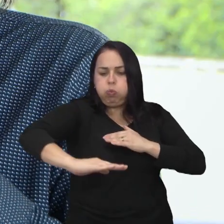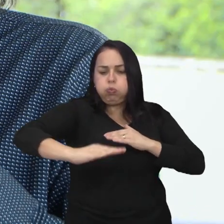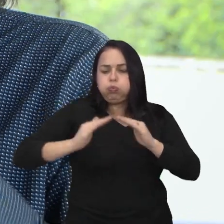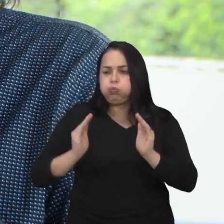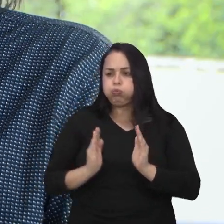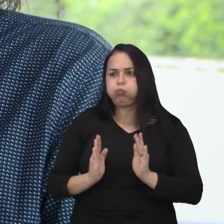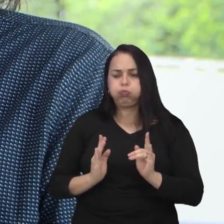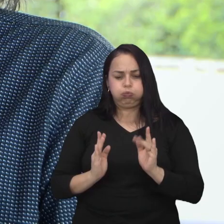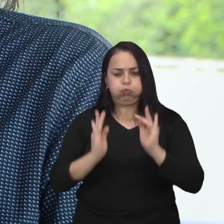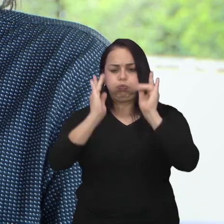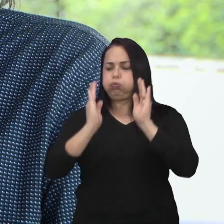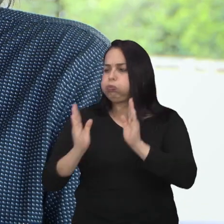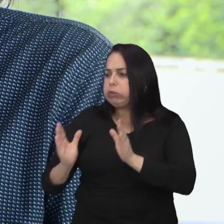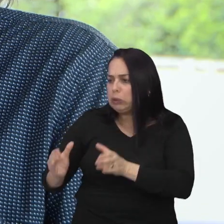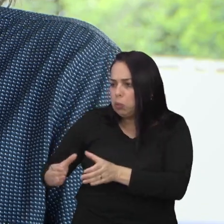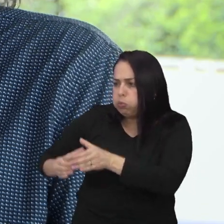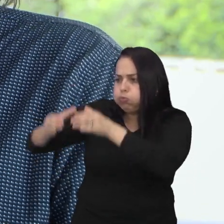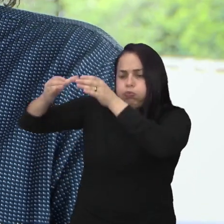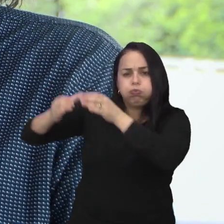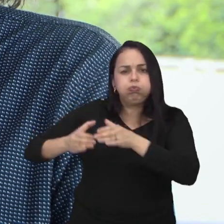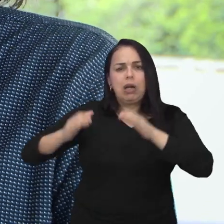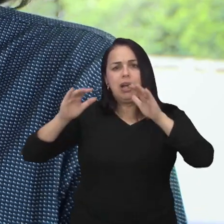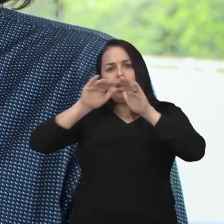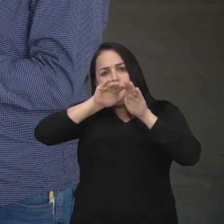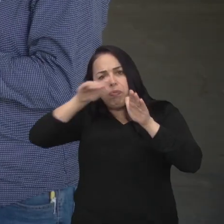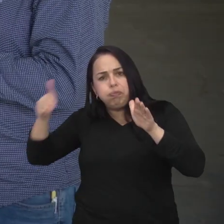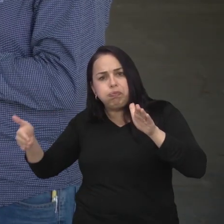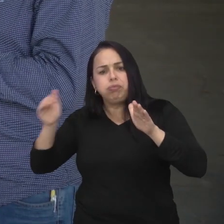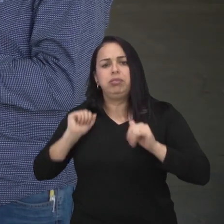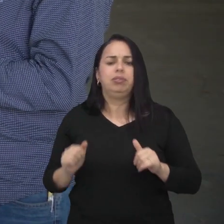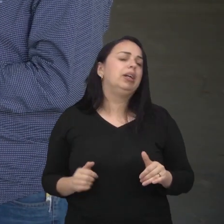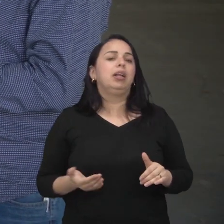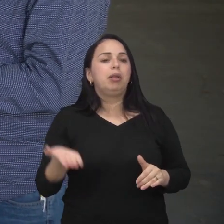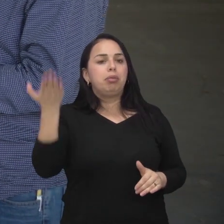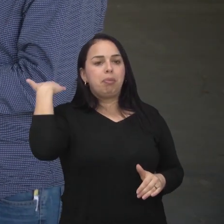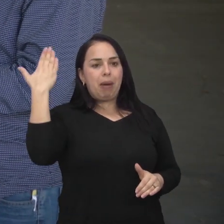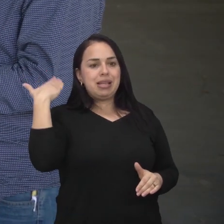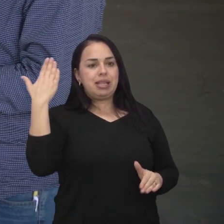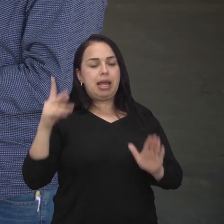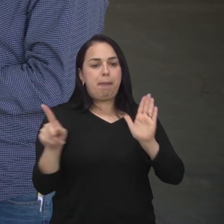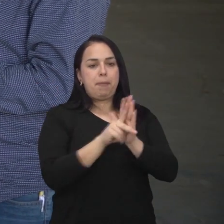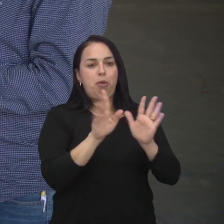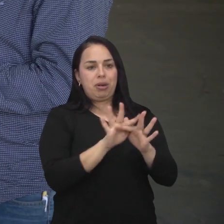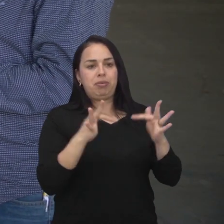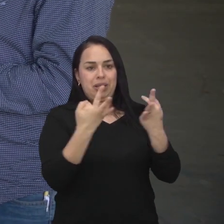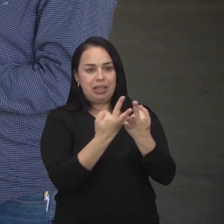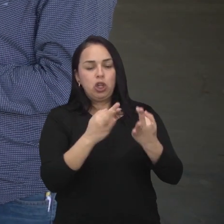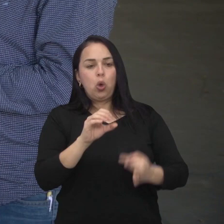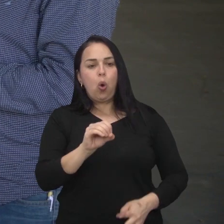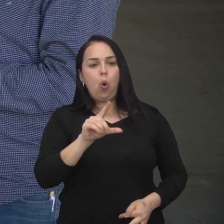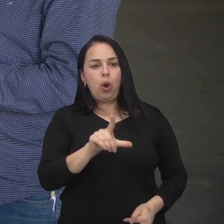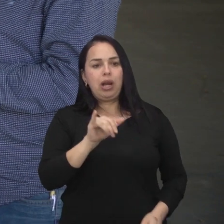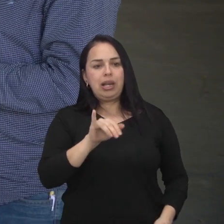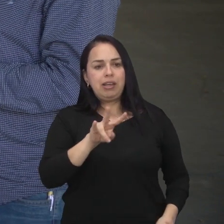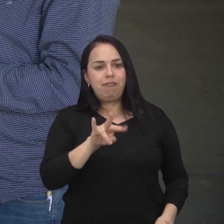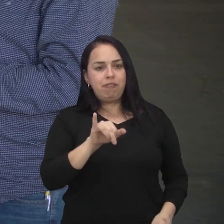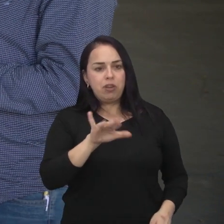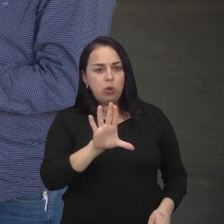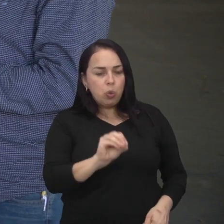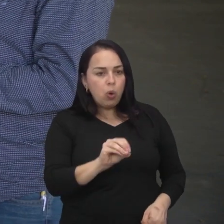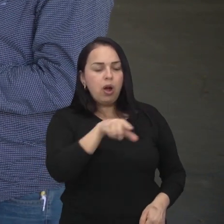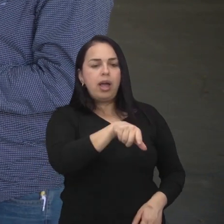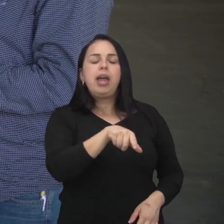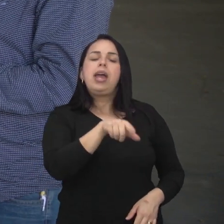uma maneira assim muito harmônica. Ademir, tudo isso daqui pertencia a uma família, a família do Olivo Gomes. O